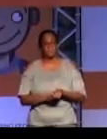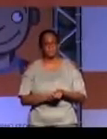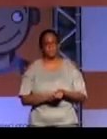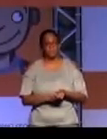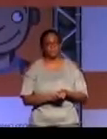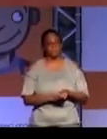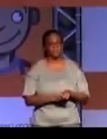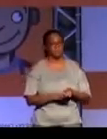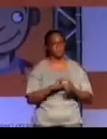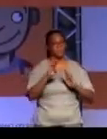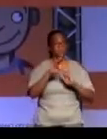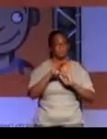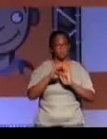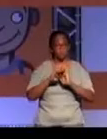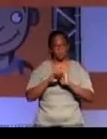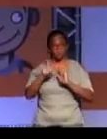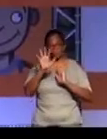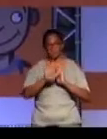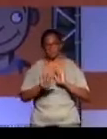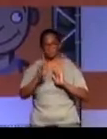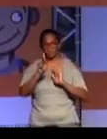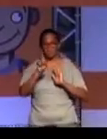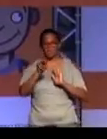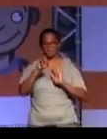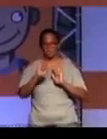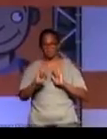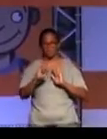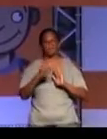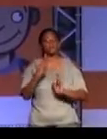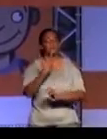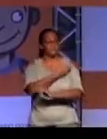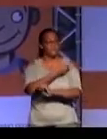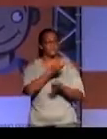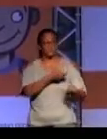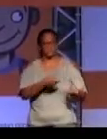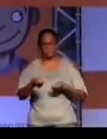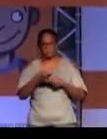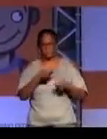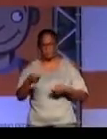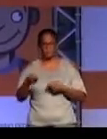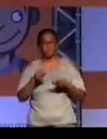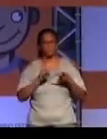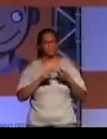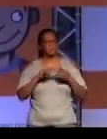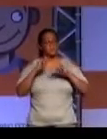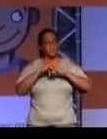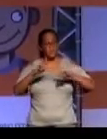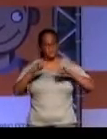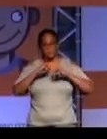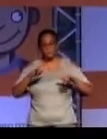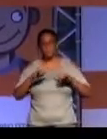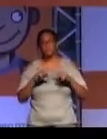o Programa Nacional de Imunizações trabalha com vacinação em rotina, em campanhas,